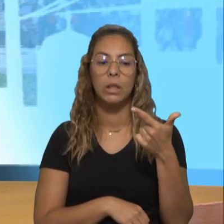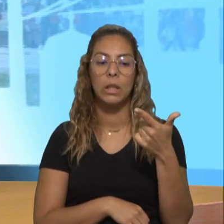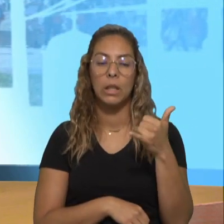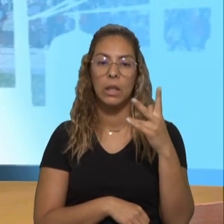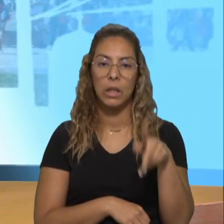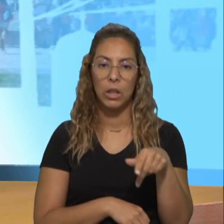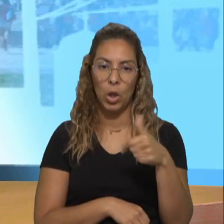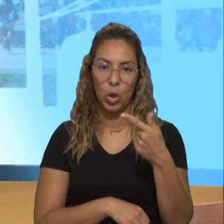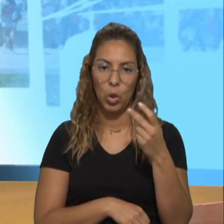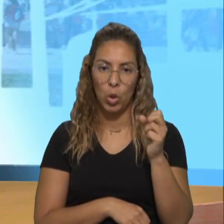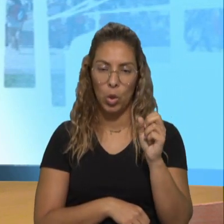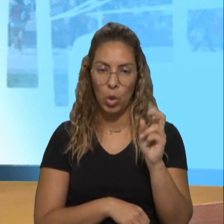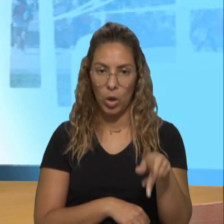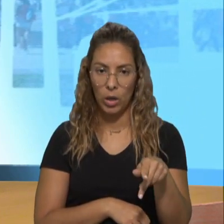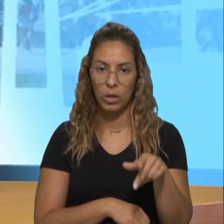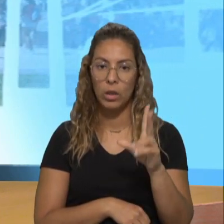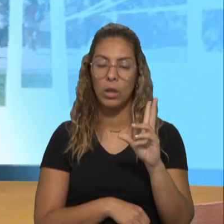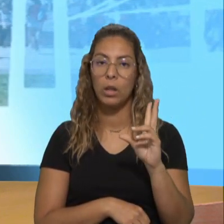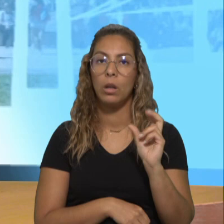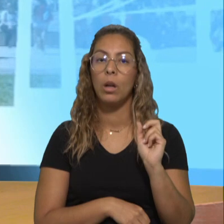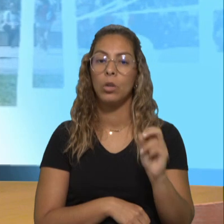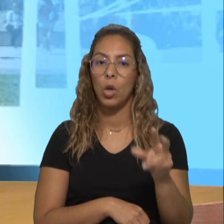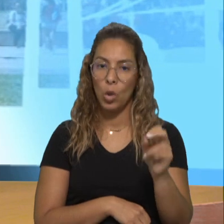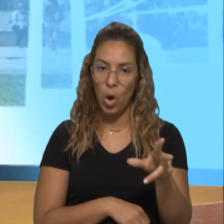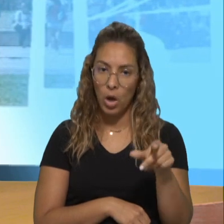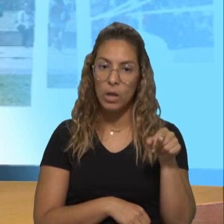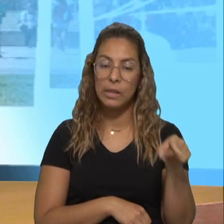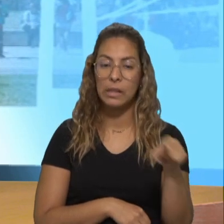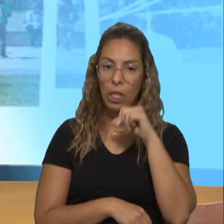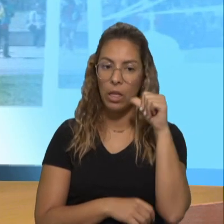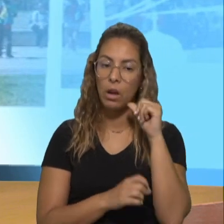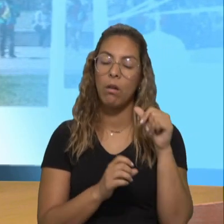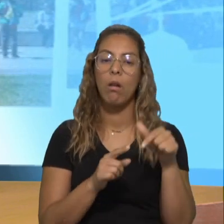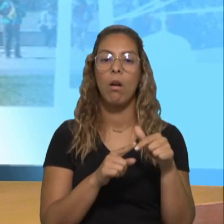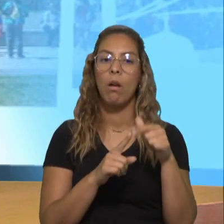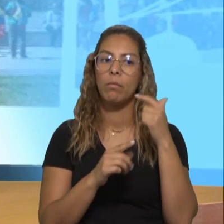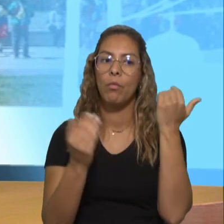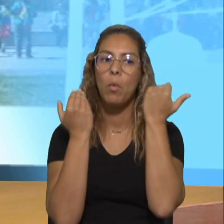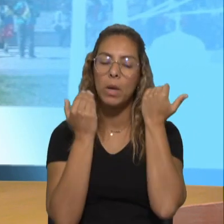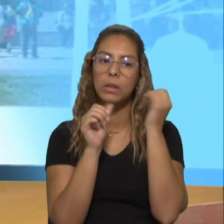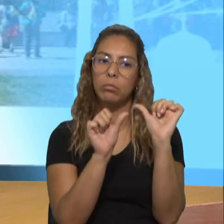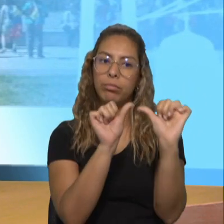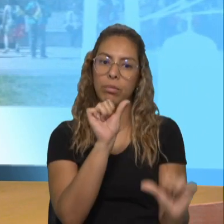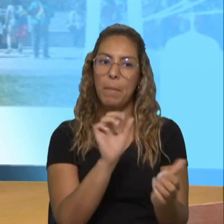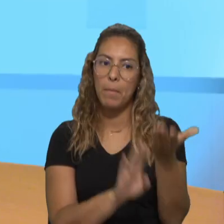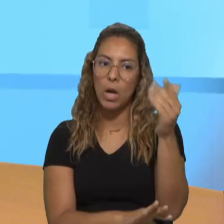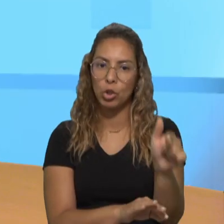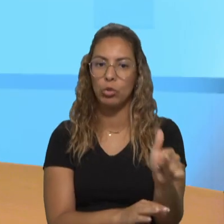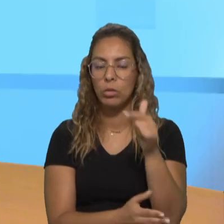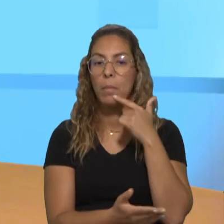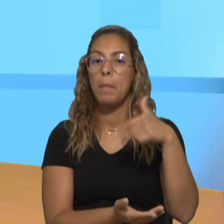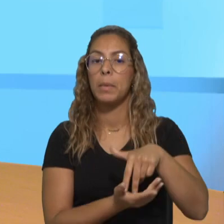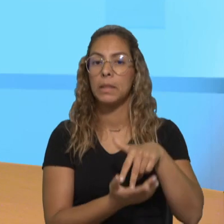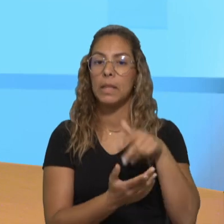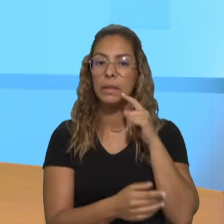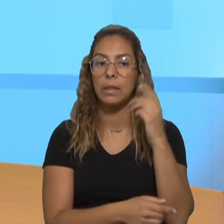eleitoral. Portanto, se calhar, atualmente dá-se muito mais importância, ou os jovens dão muito mais importância a essa presença nas redes